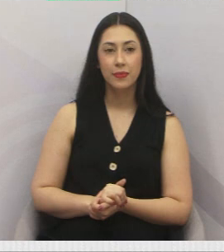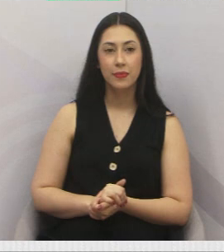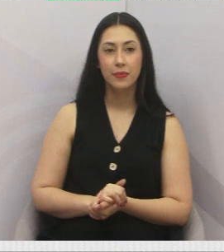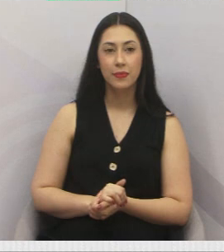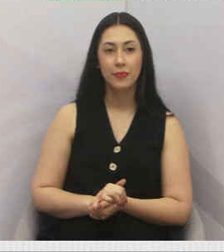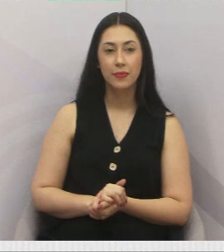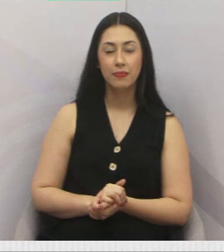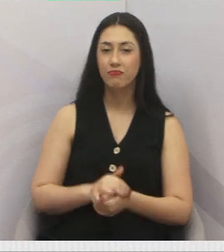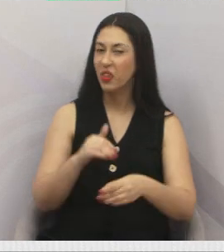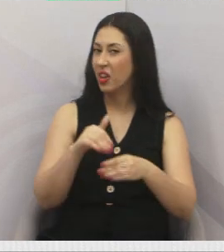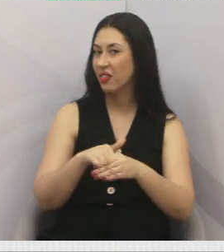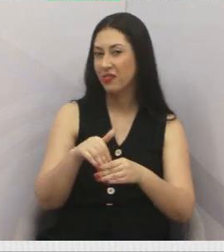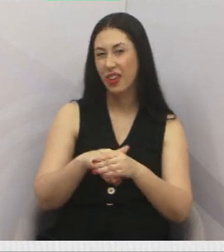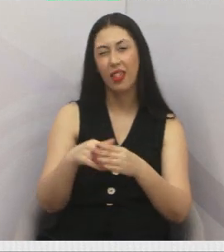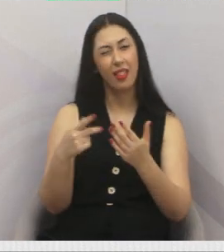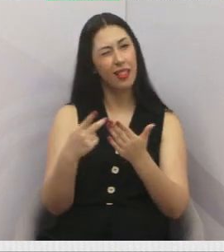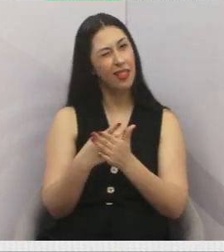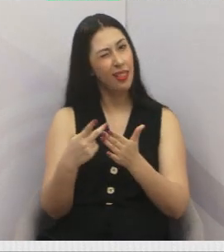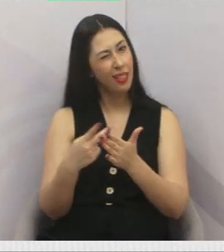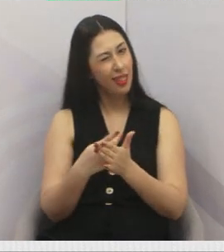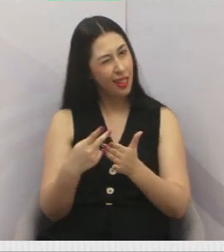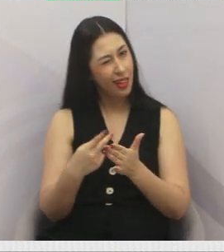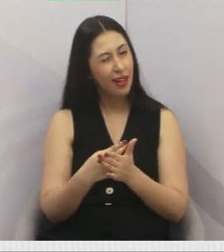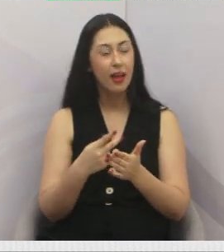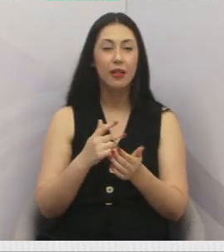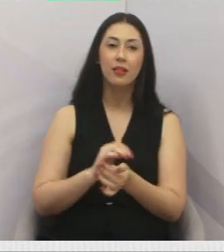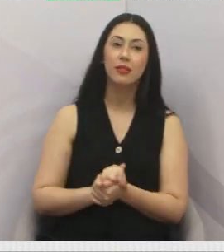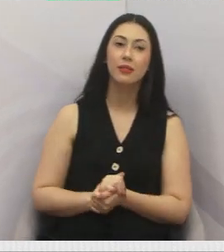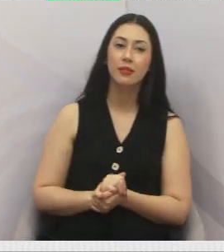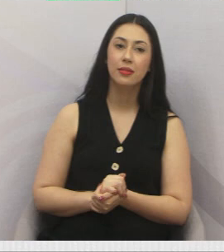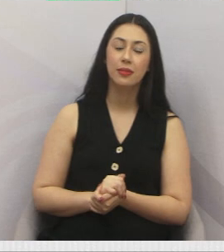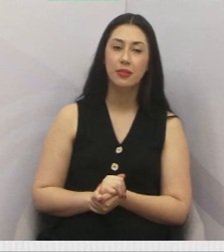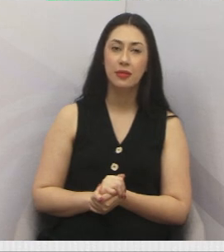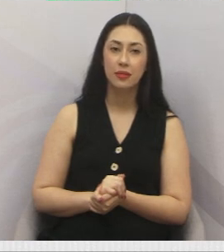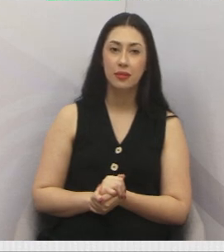Voto inconclusivo, parcialmente inconclusivo.